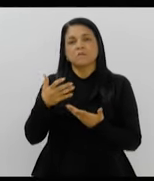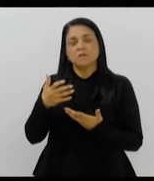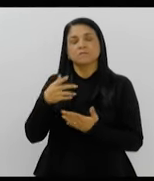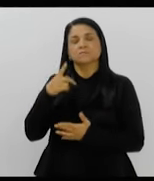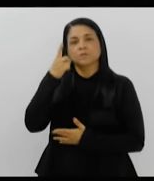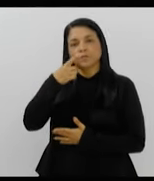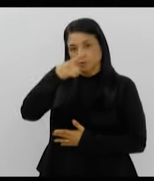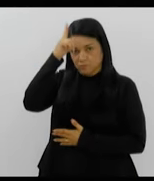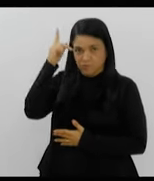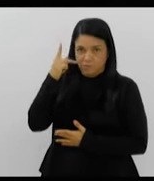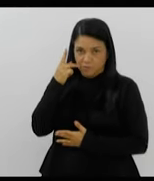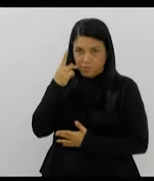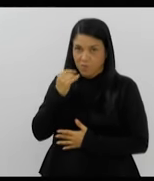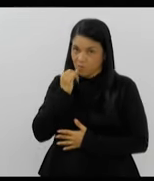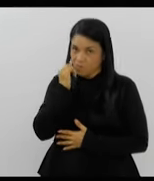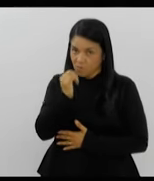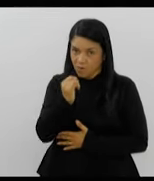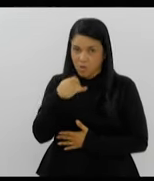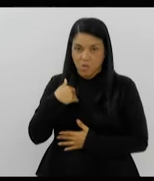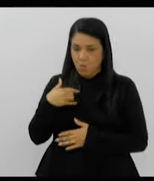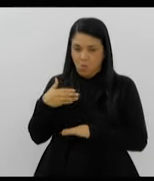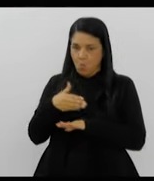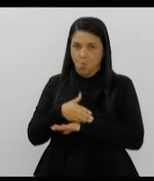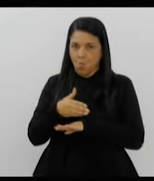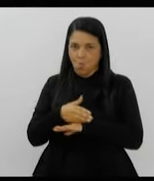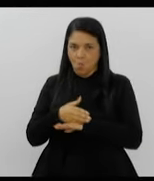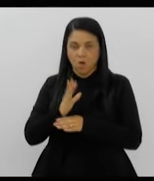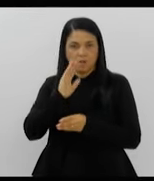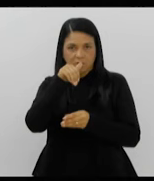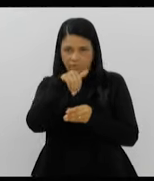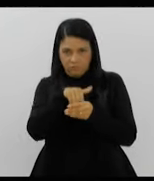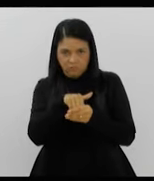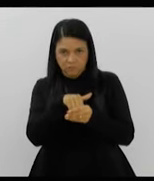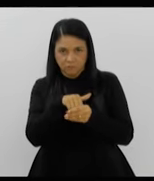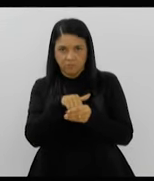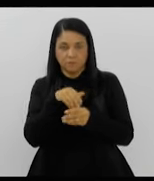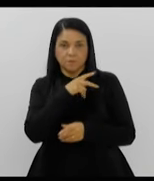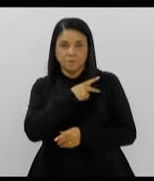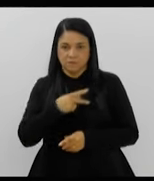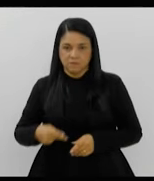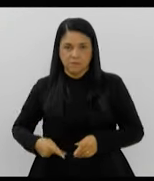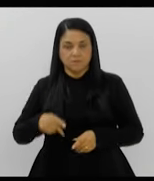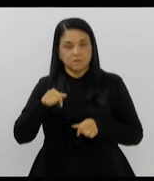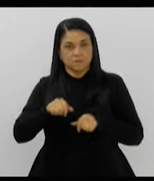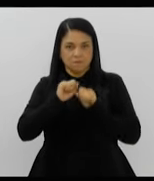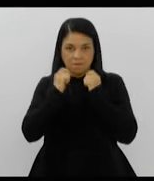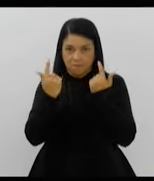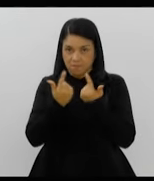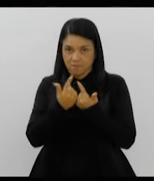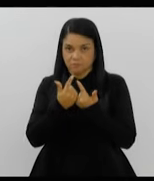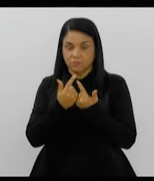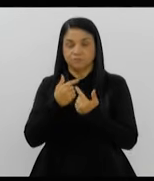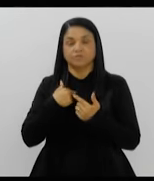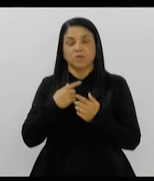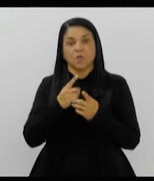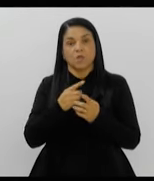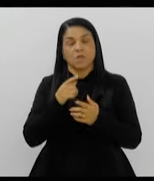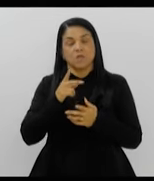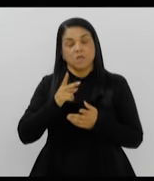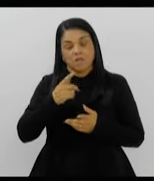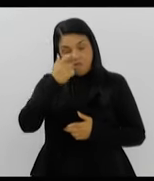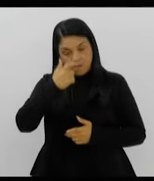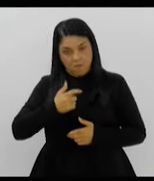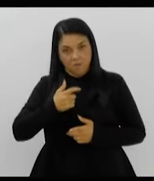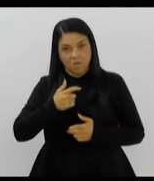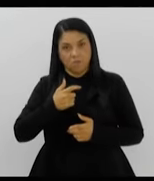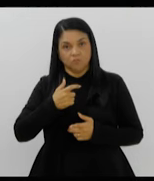mencionar que não participei da votação para a presidência dessa casa, porque estou ainda